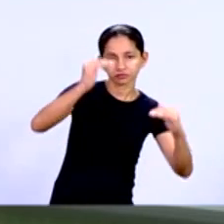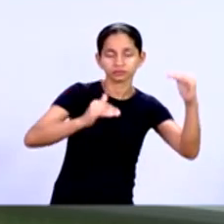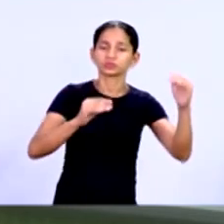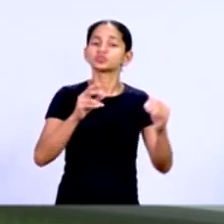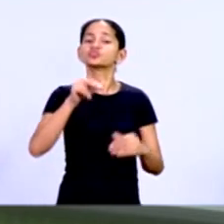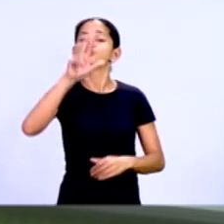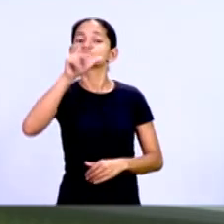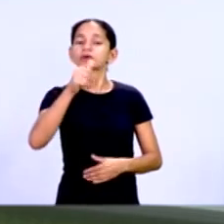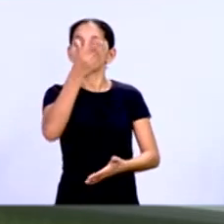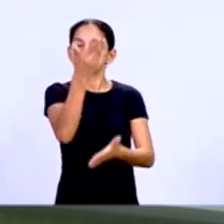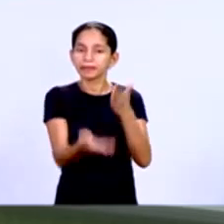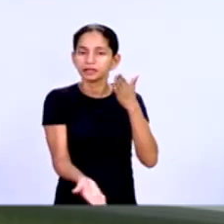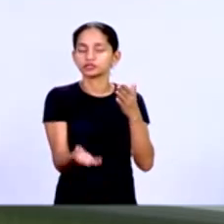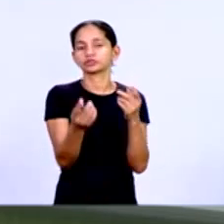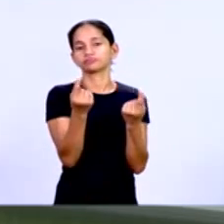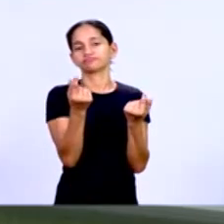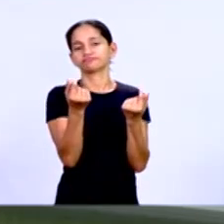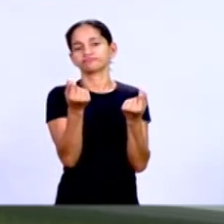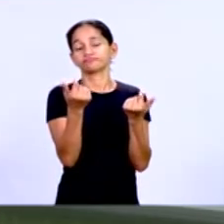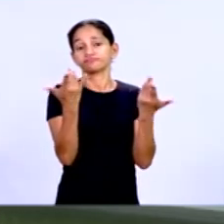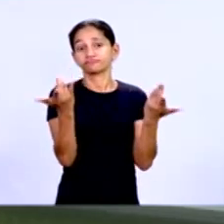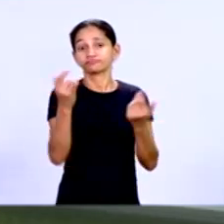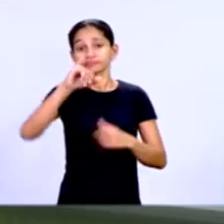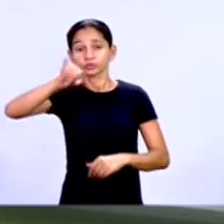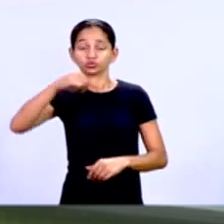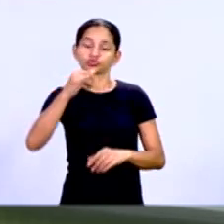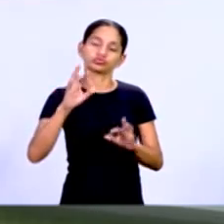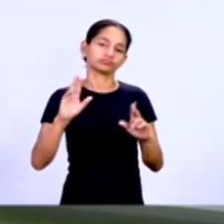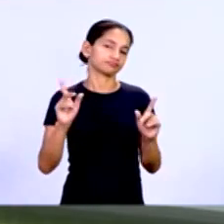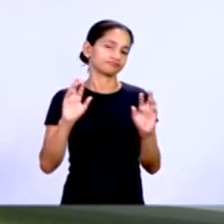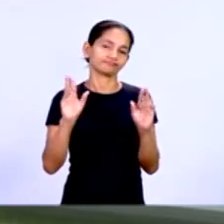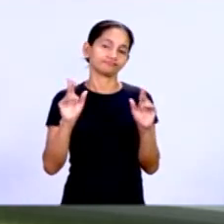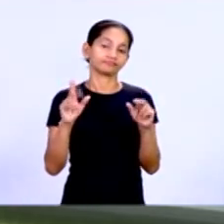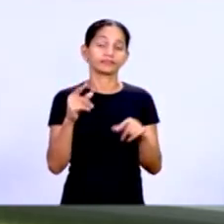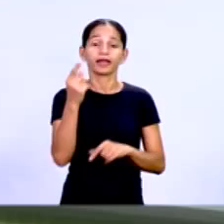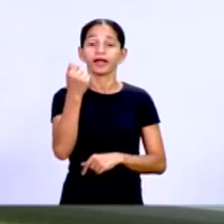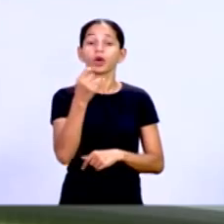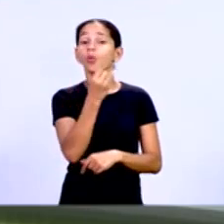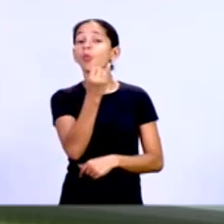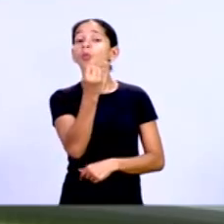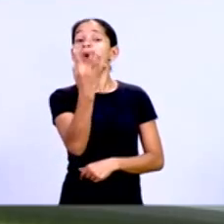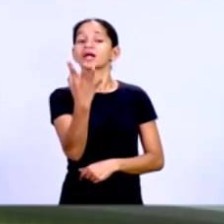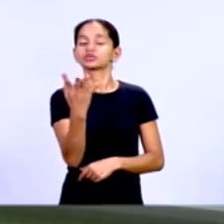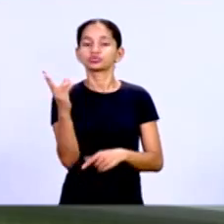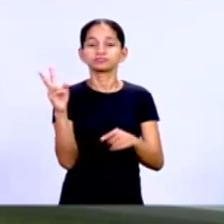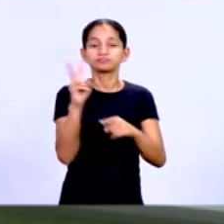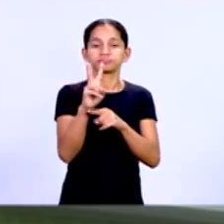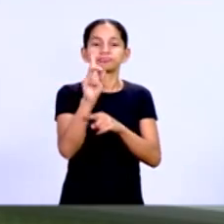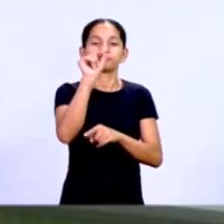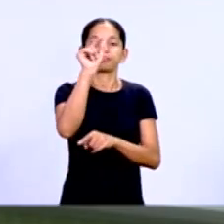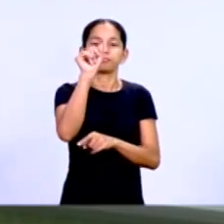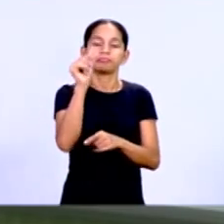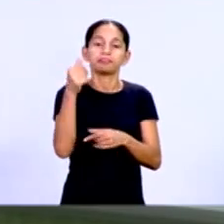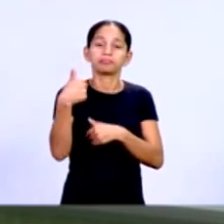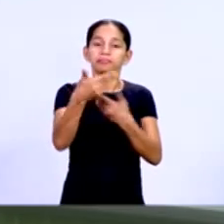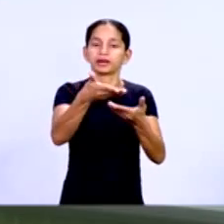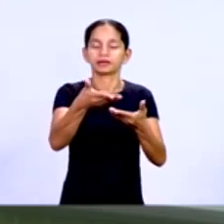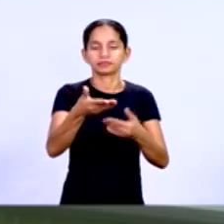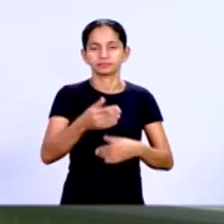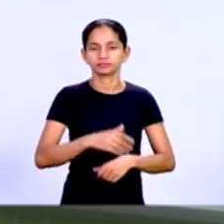o poder de compra. E os juros é o preço que você paga por estar pegando o dinheiro